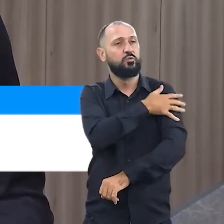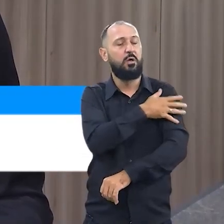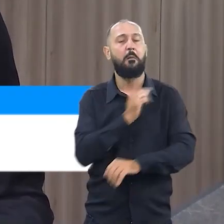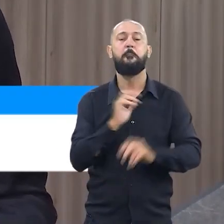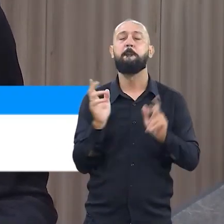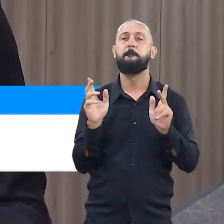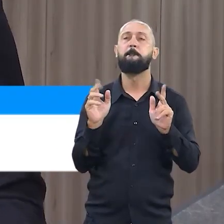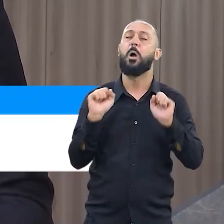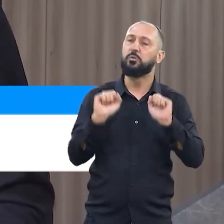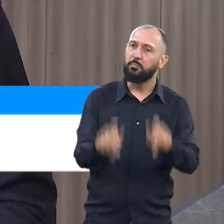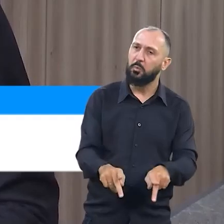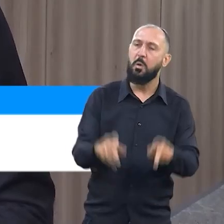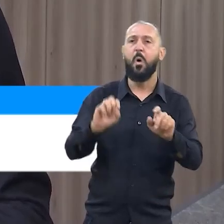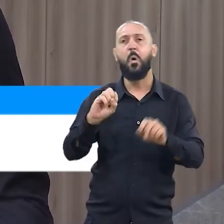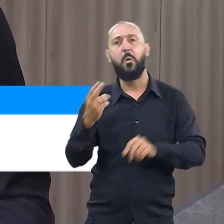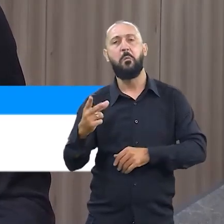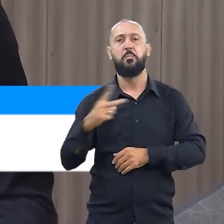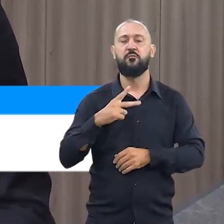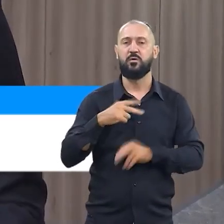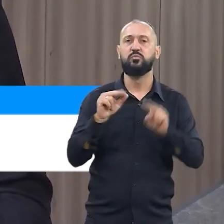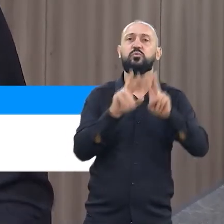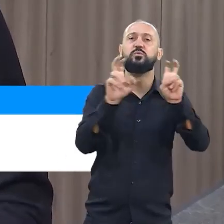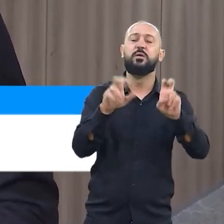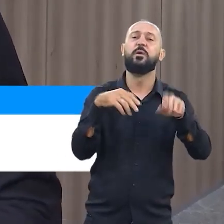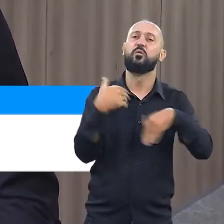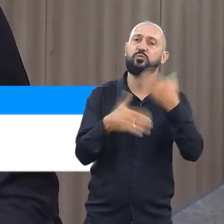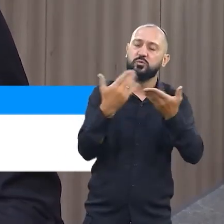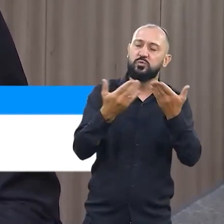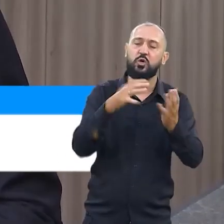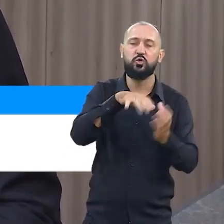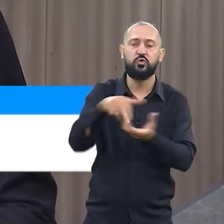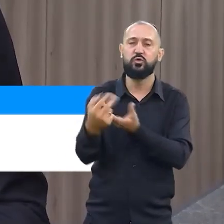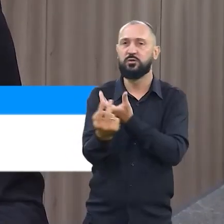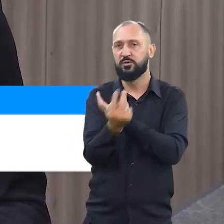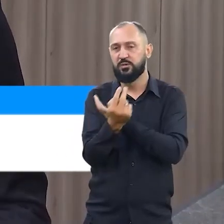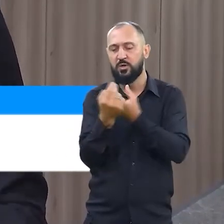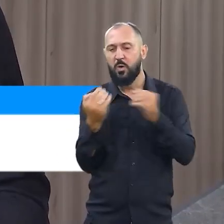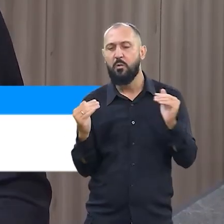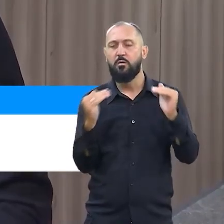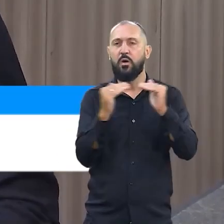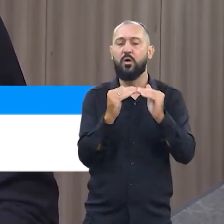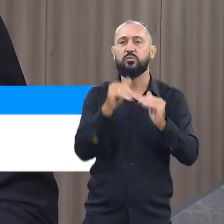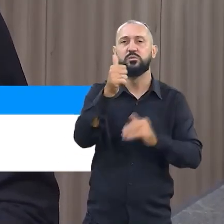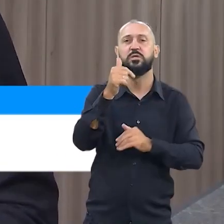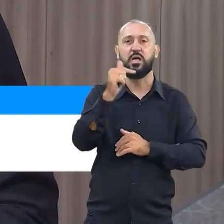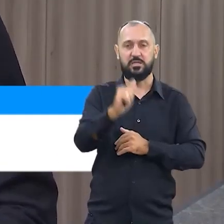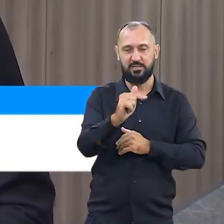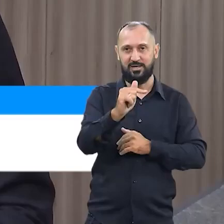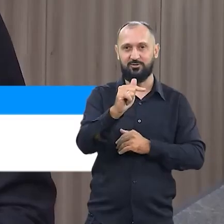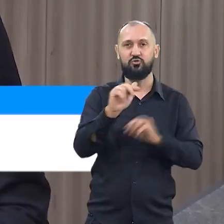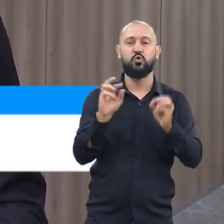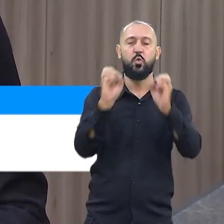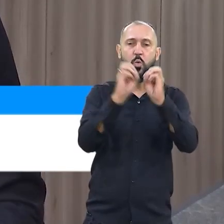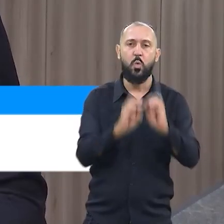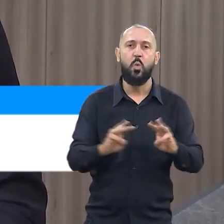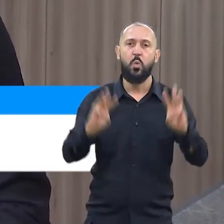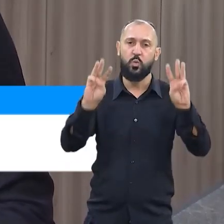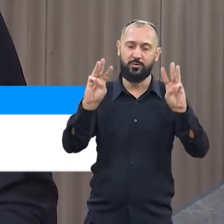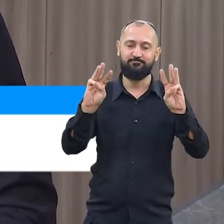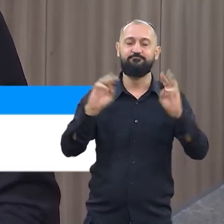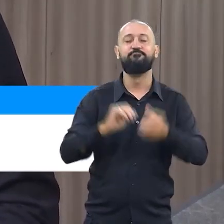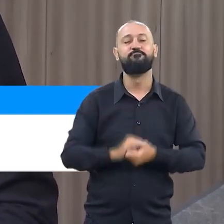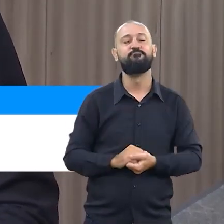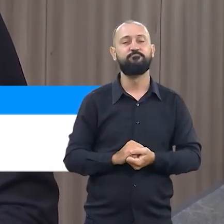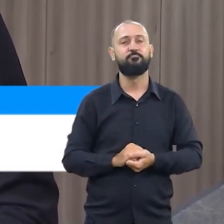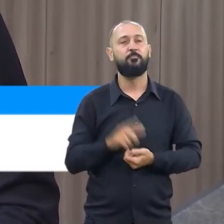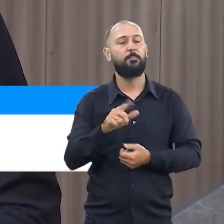todas as escolas públicas e privadas de Mato Grosso do Sul. O tema é o desenvolvimento sustentável, alinhado aos 17 Objetivos da ONU, a